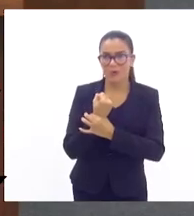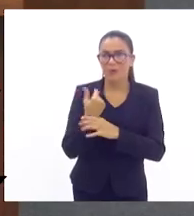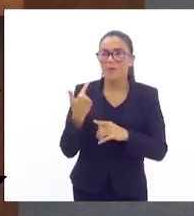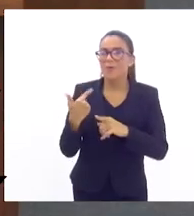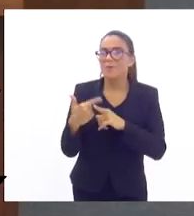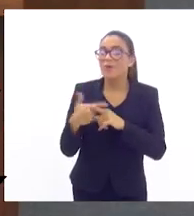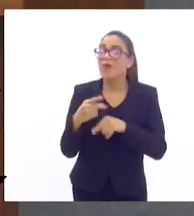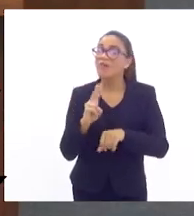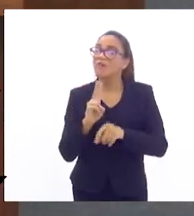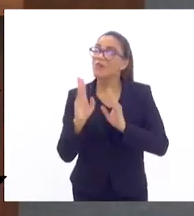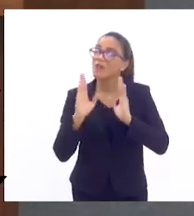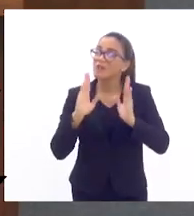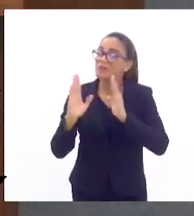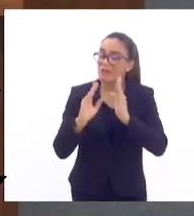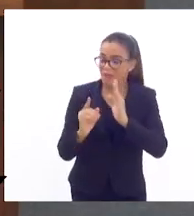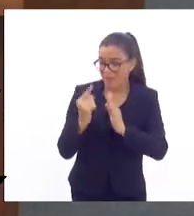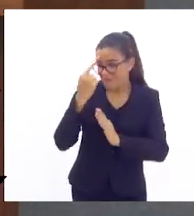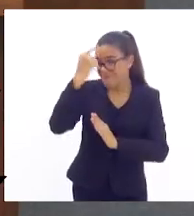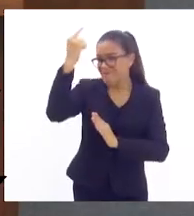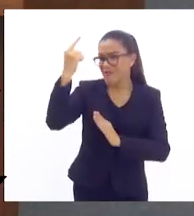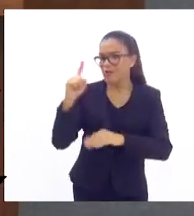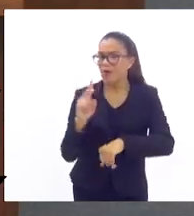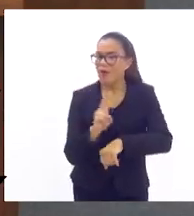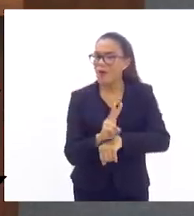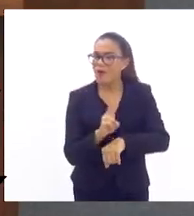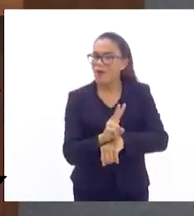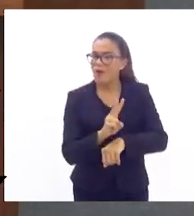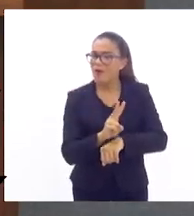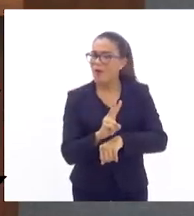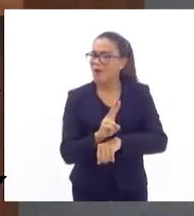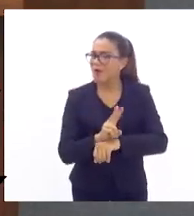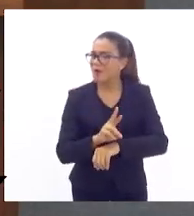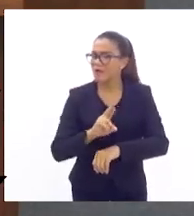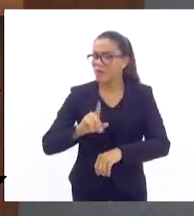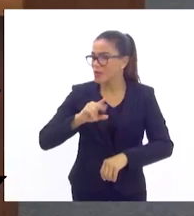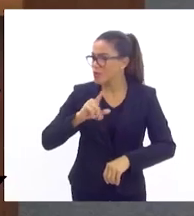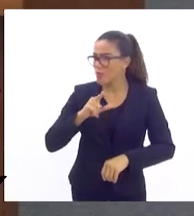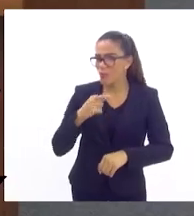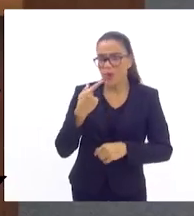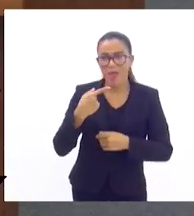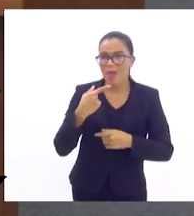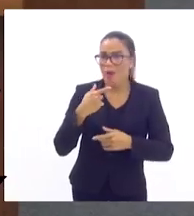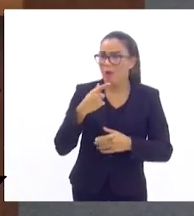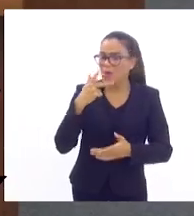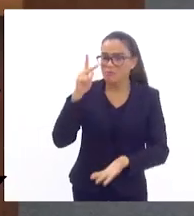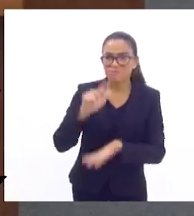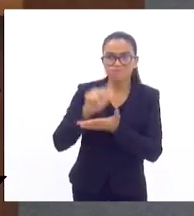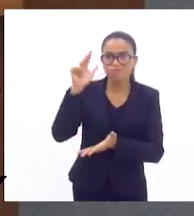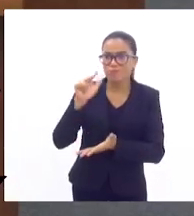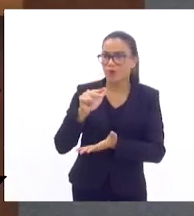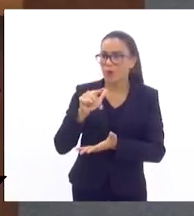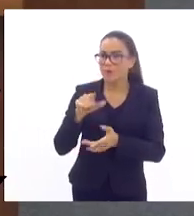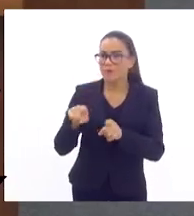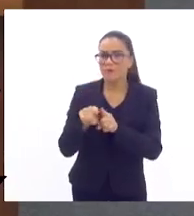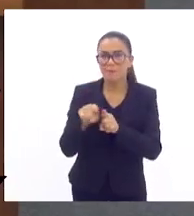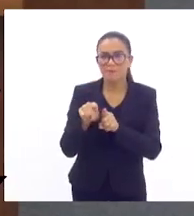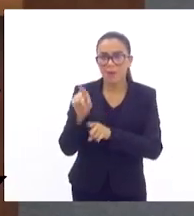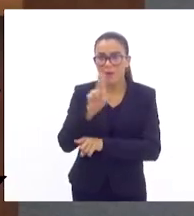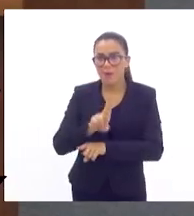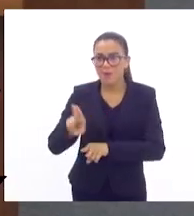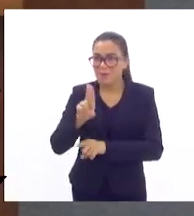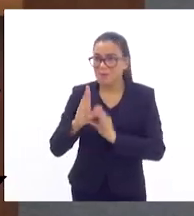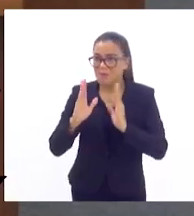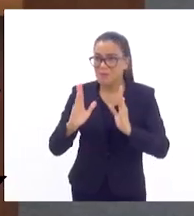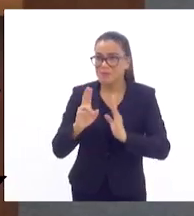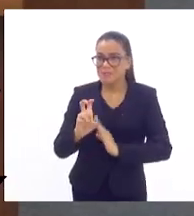caráter provisório. Claro que é caráter provisório, porque não é algo regularizado, normalizado, por